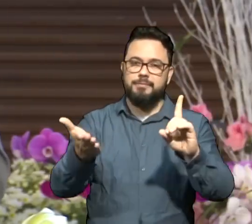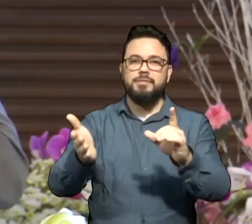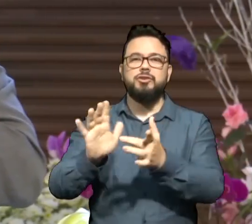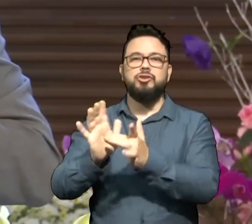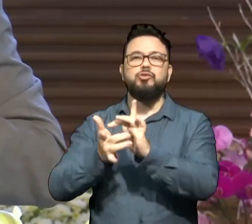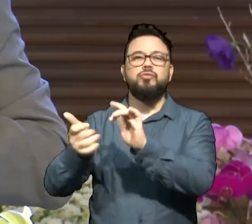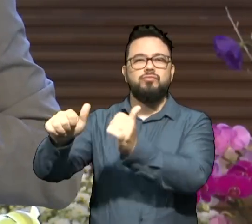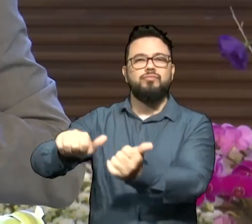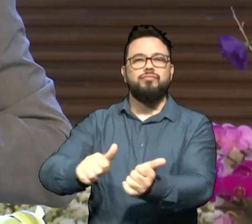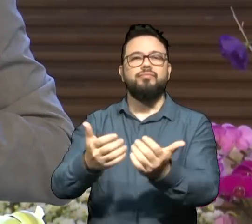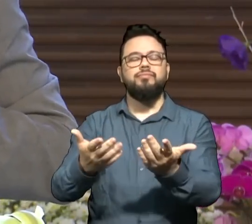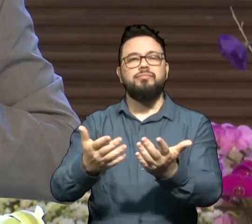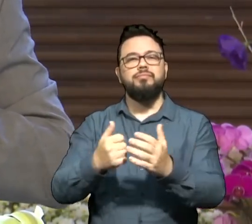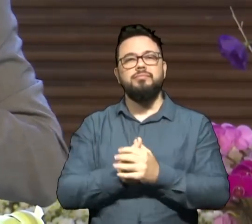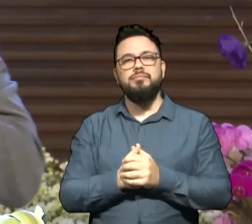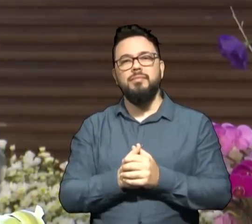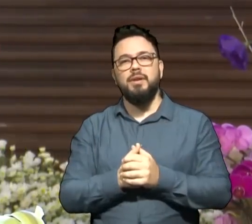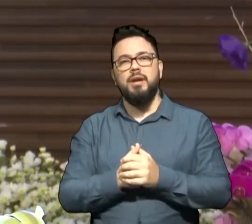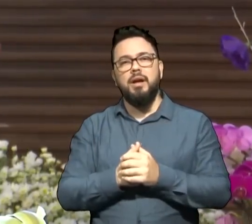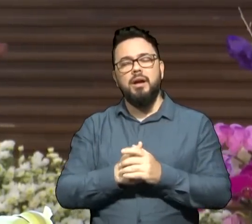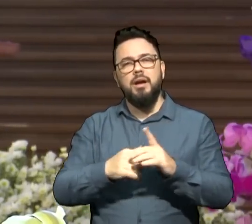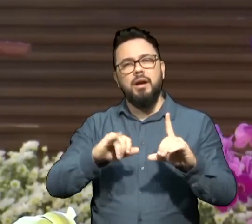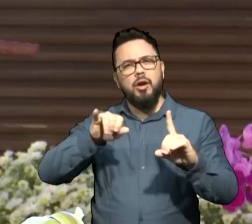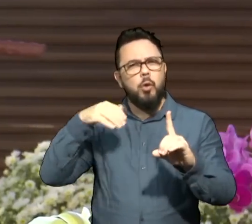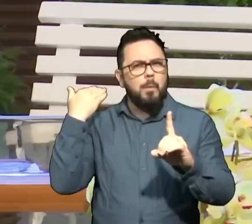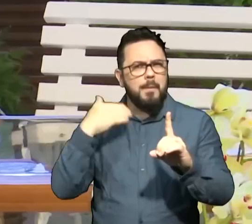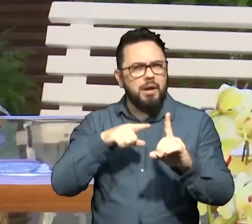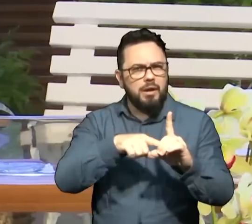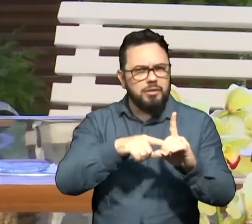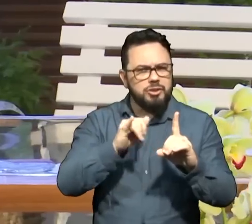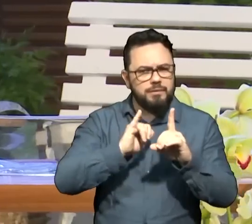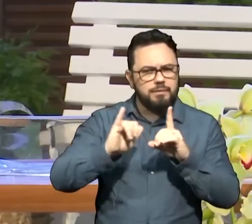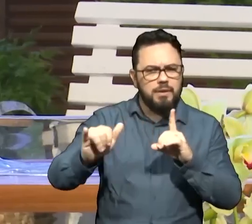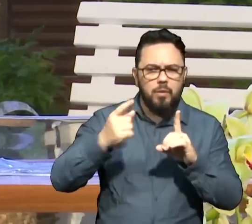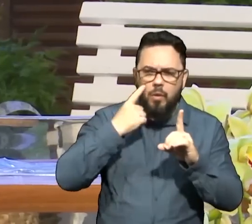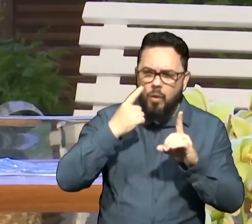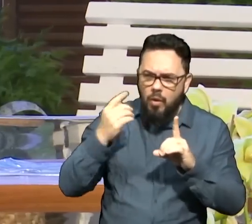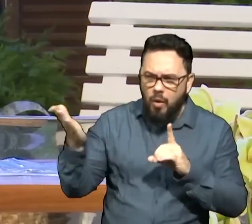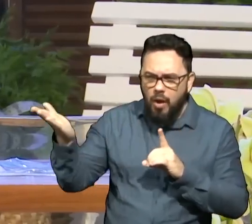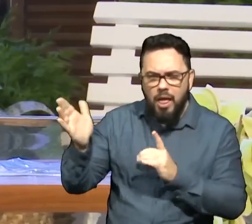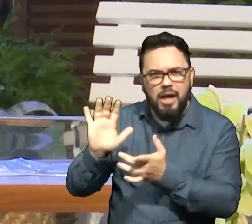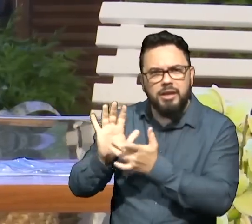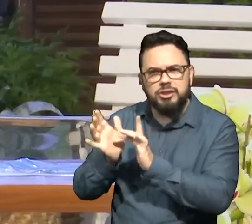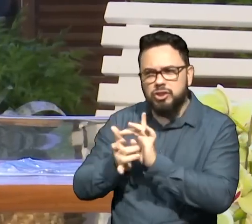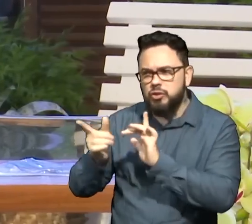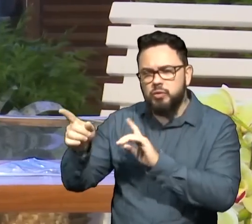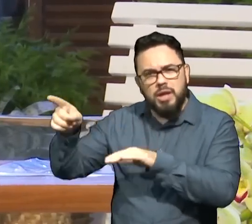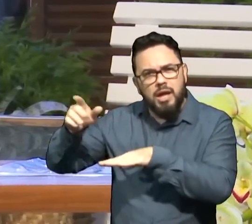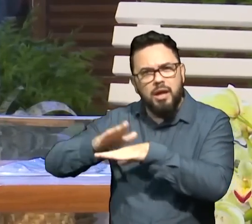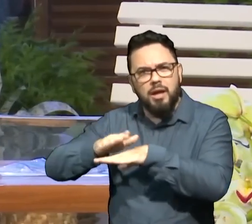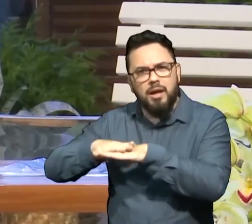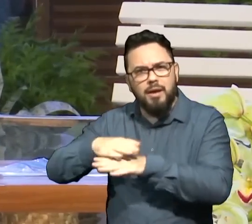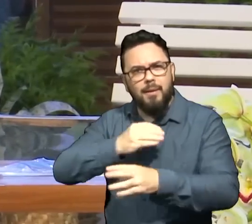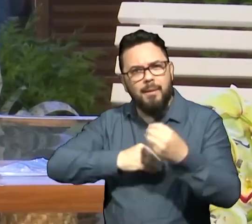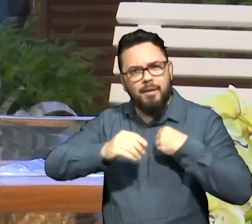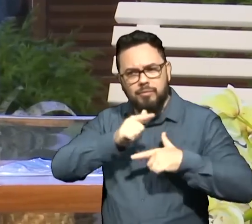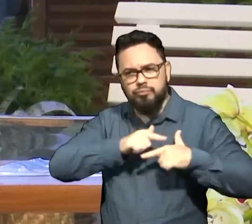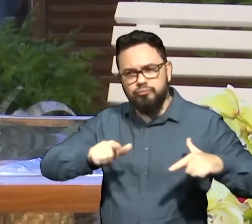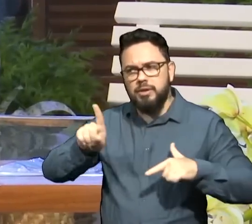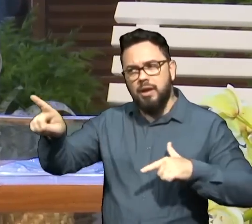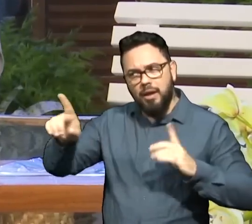seguinte Jesus passou e João Batista falou olhem o cordeiro de Deus que tira o pegado do mundo é a ele que vocês devem